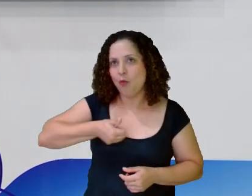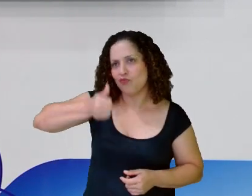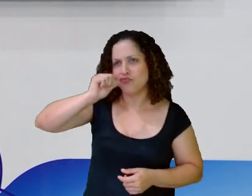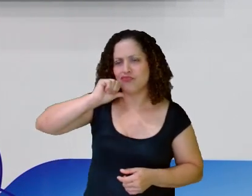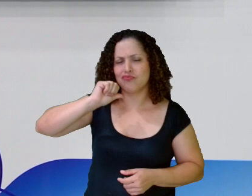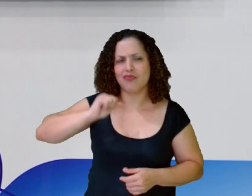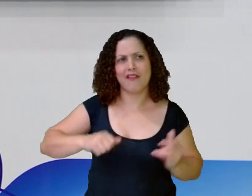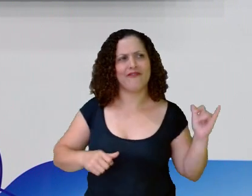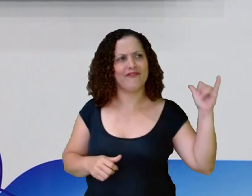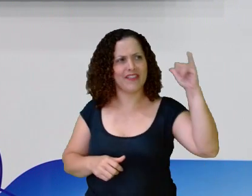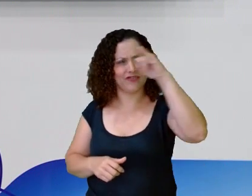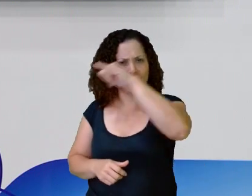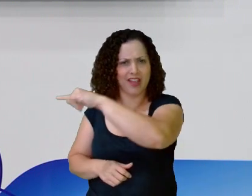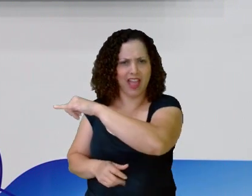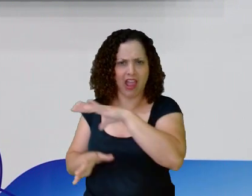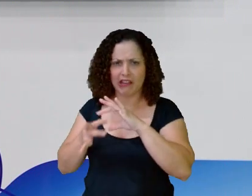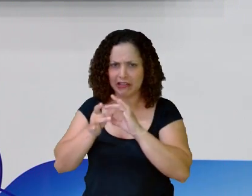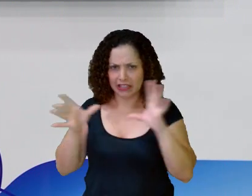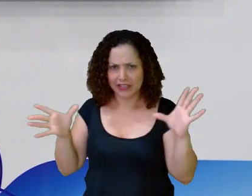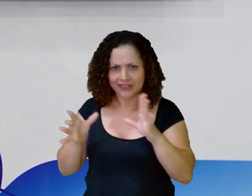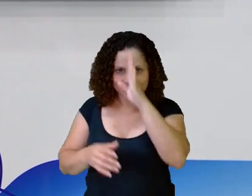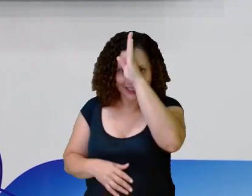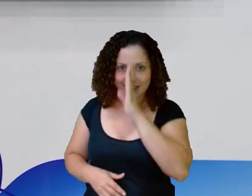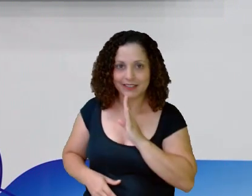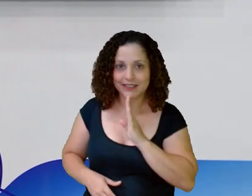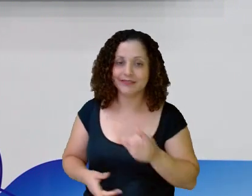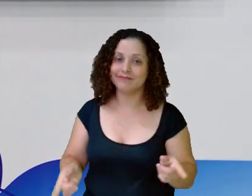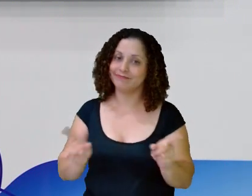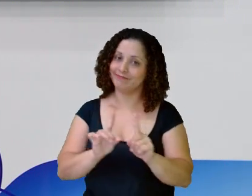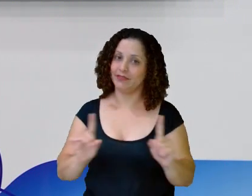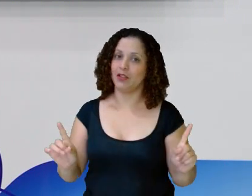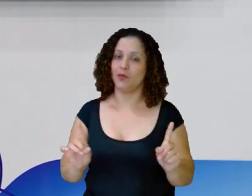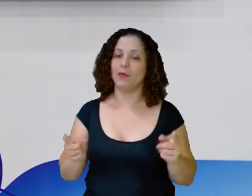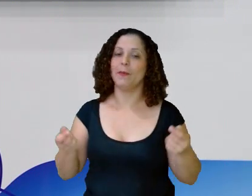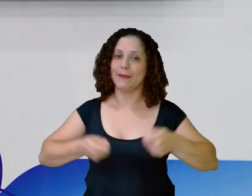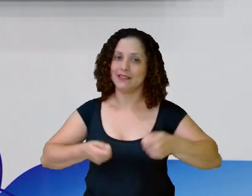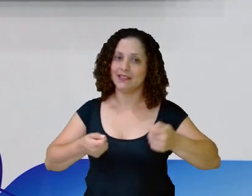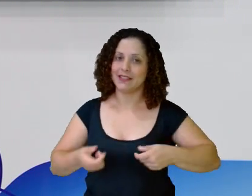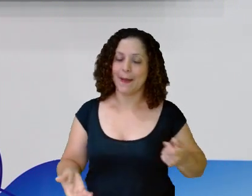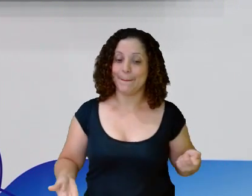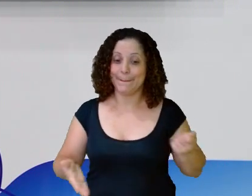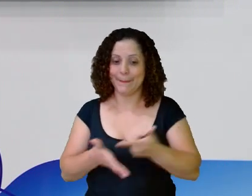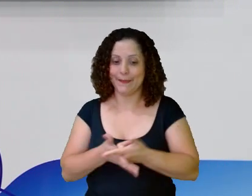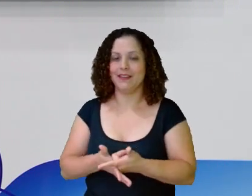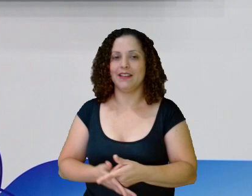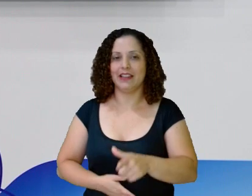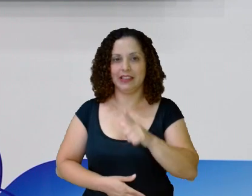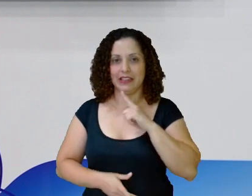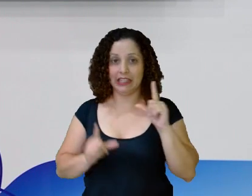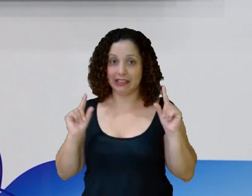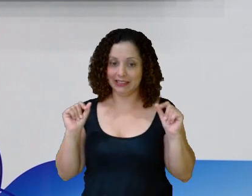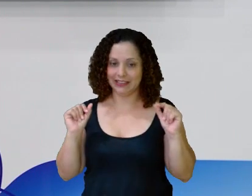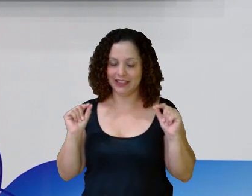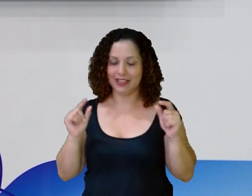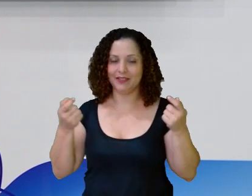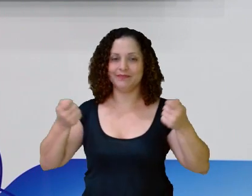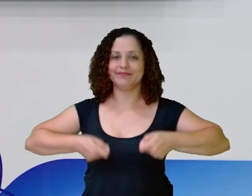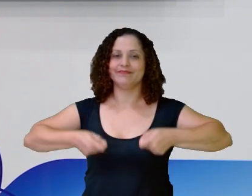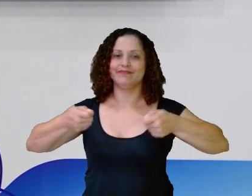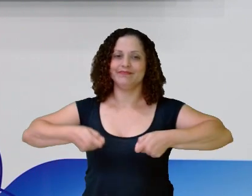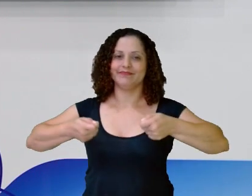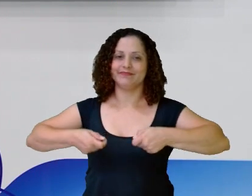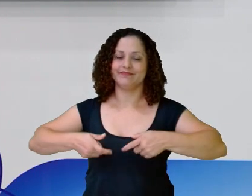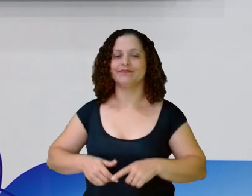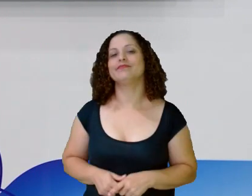enfim. Tudo que a gente vai pensar em fazer tem essa relação aí com o dinheiro, com o financeiro. E aí, claro,